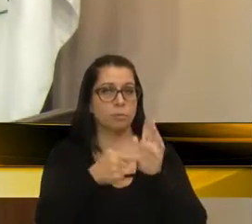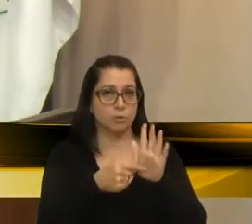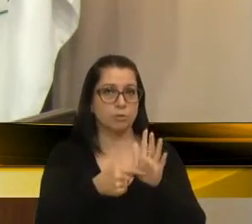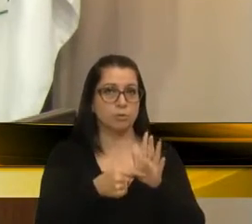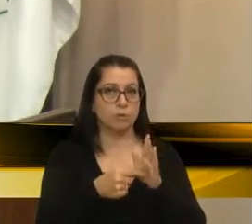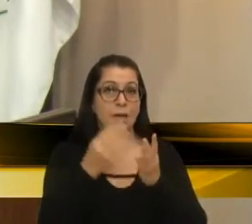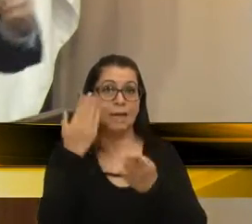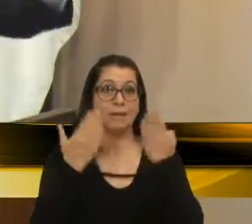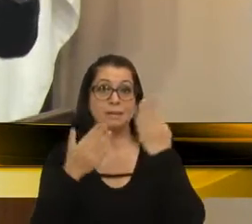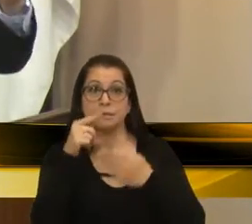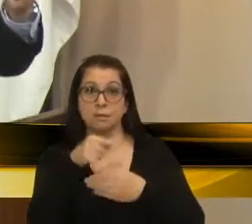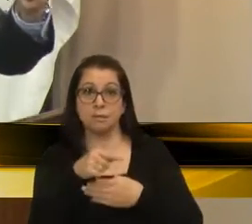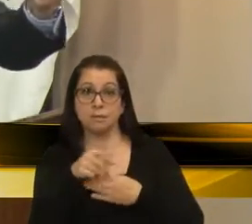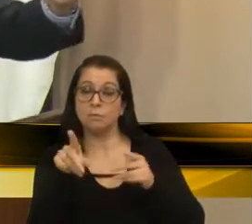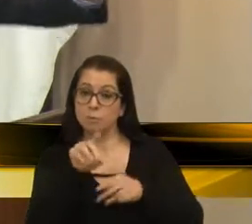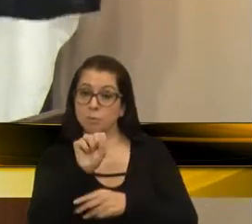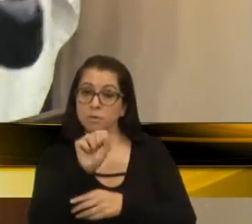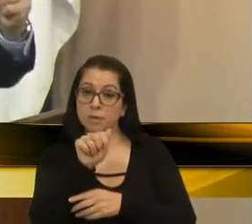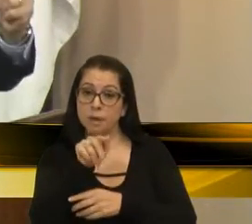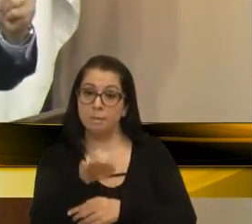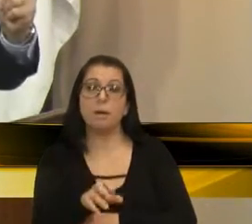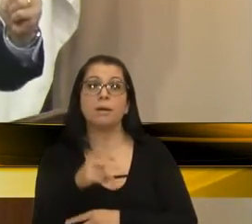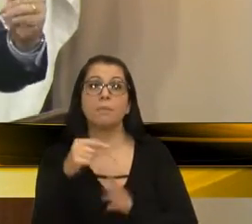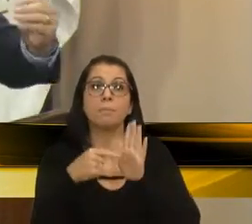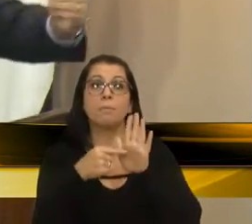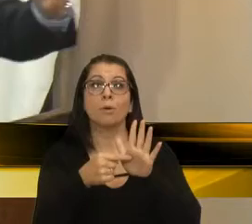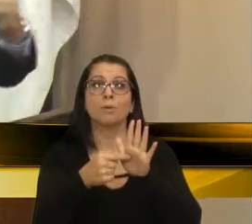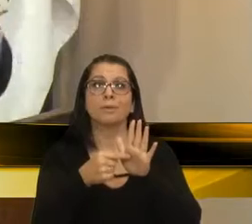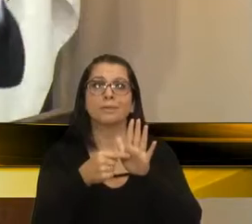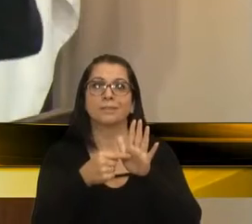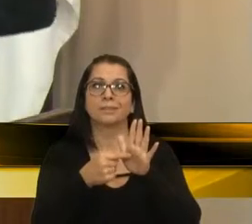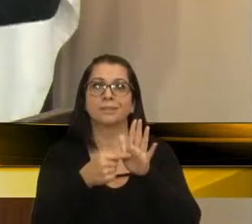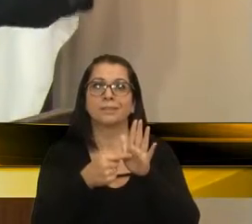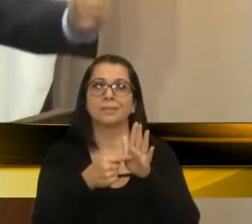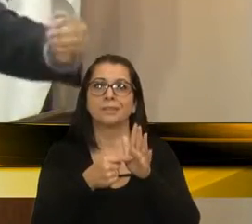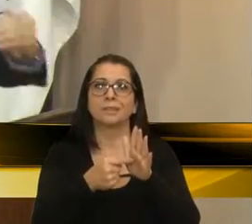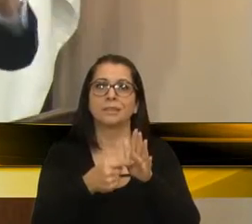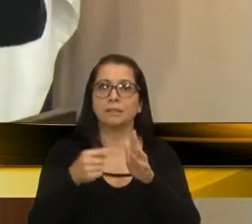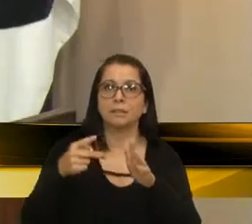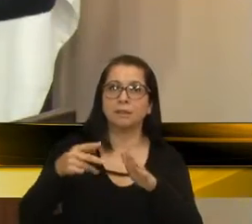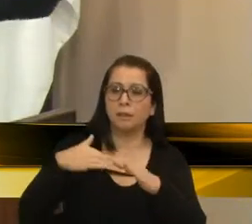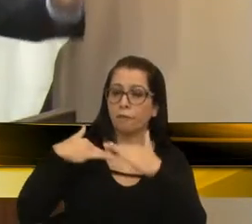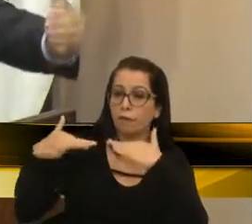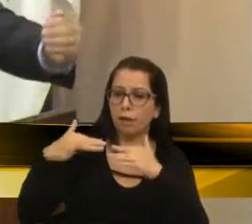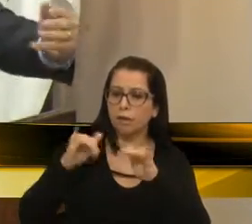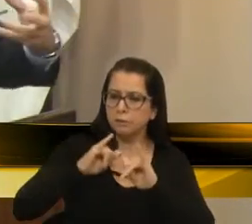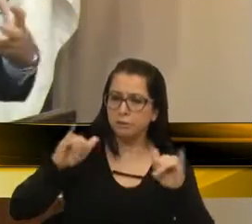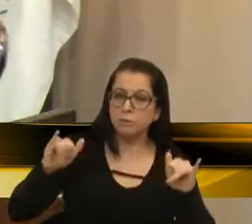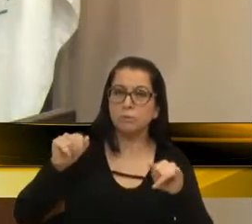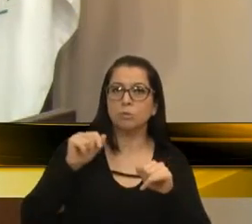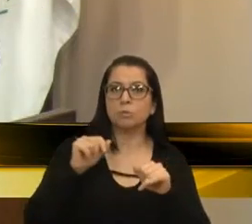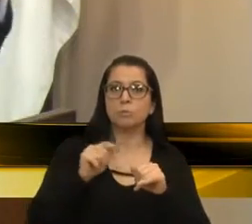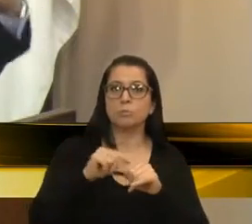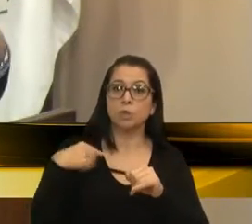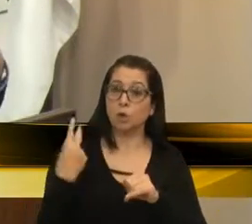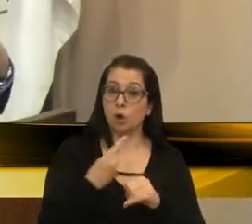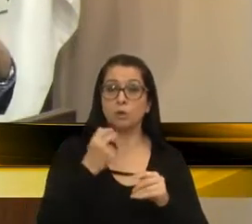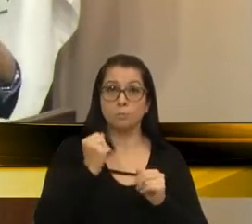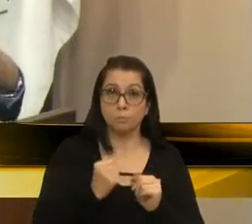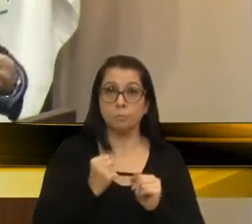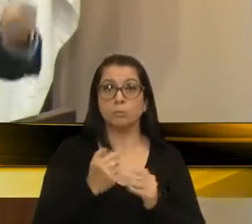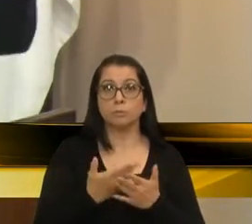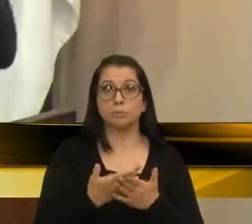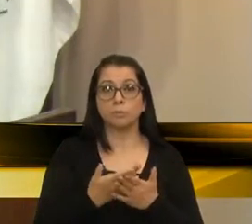da licitação, o SAMAI traga, né, as manifestações e as informações para que nós